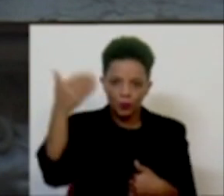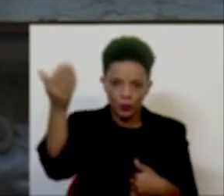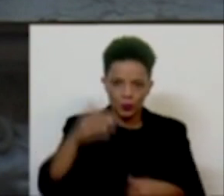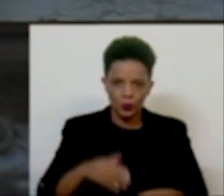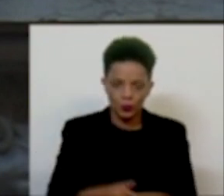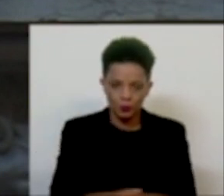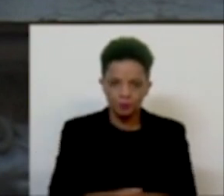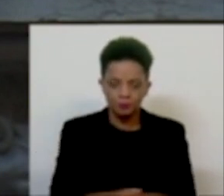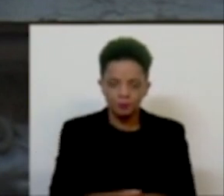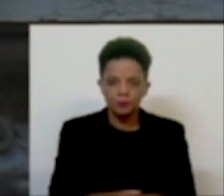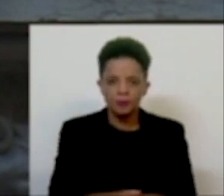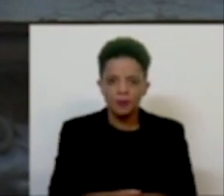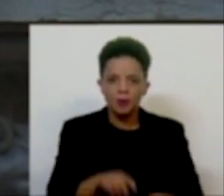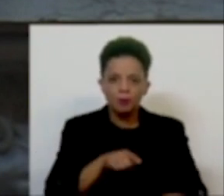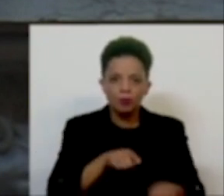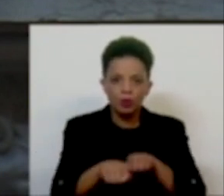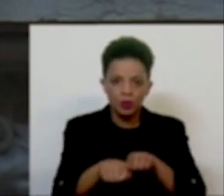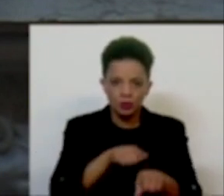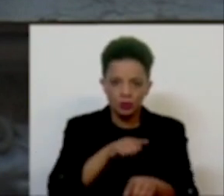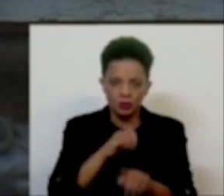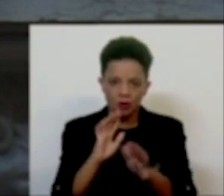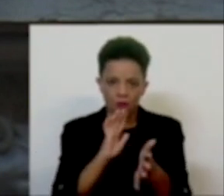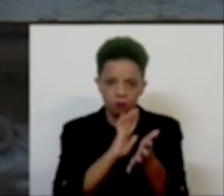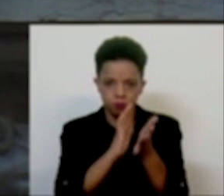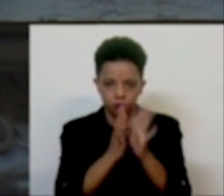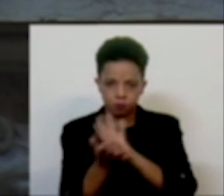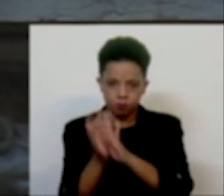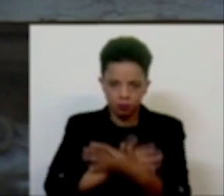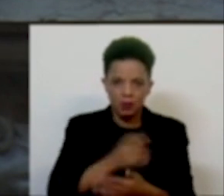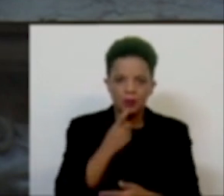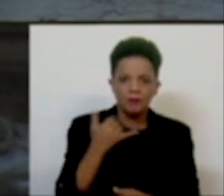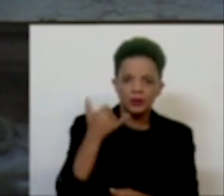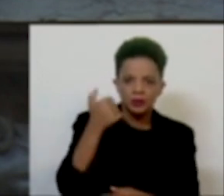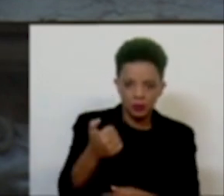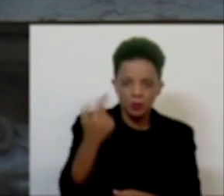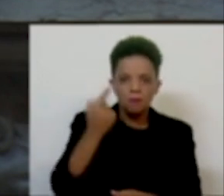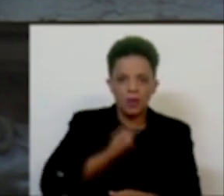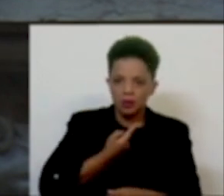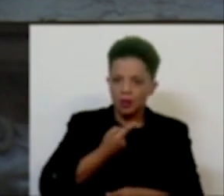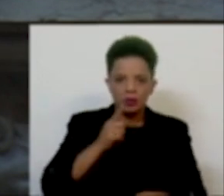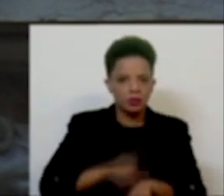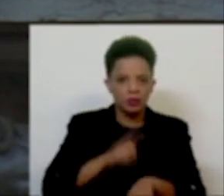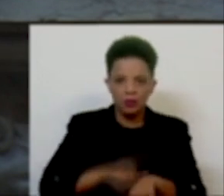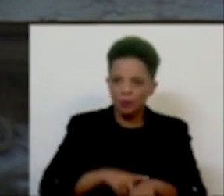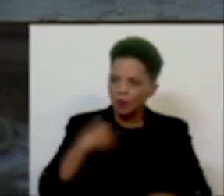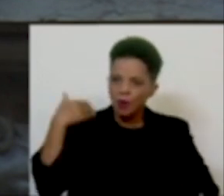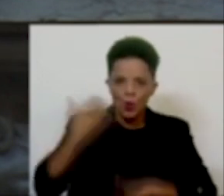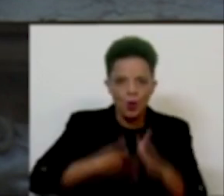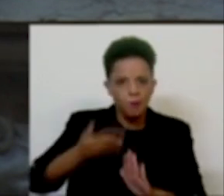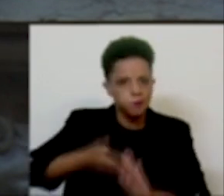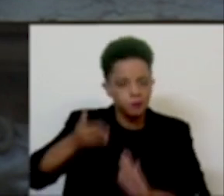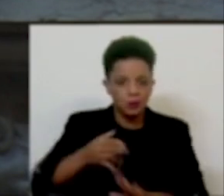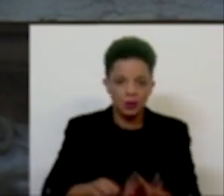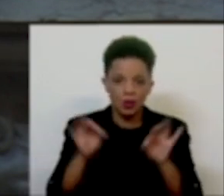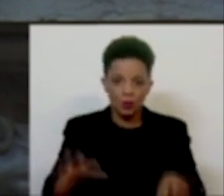natureza revolucionária do processo político que se seguiu ao 25 de Abril implicou uma radical aceleração do tempo. Como o Sérgio